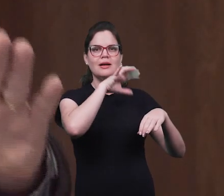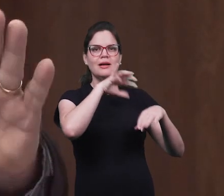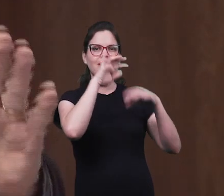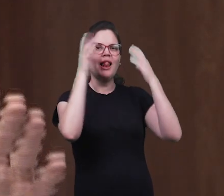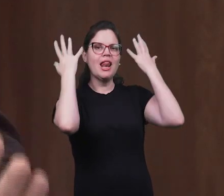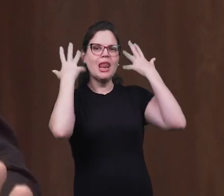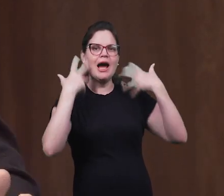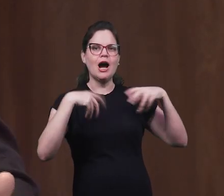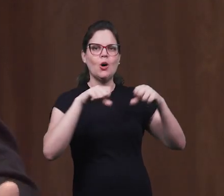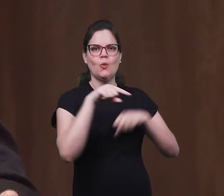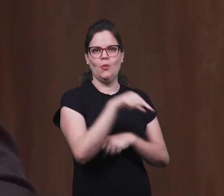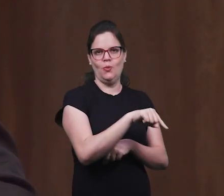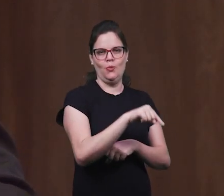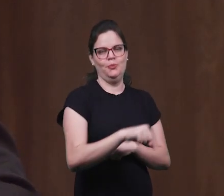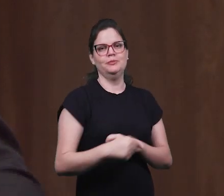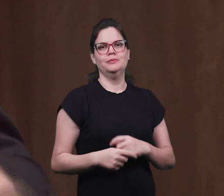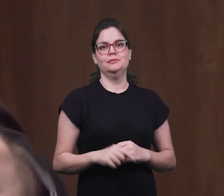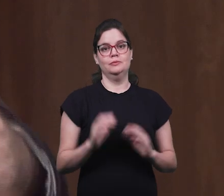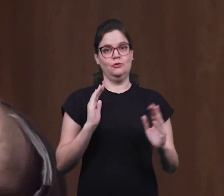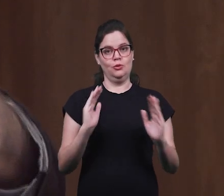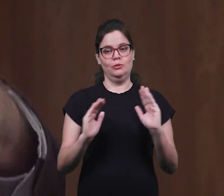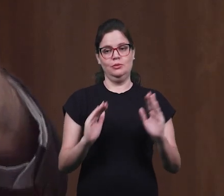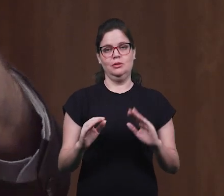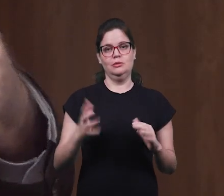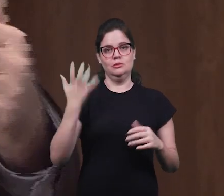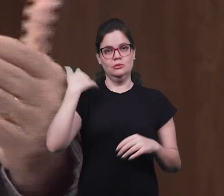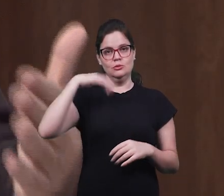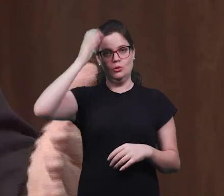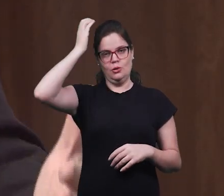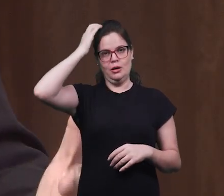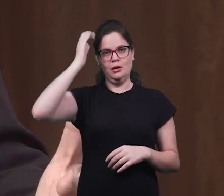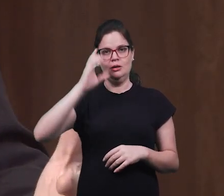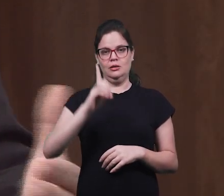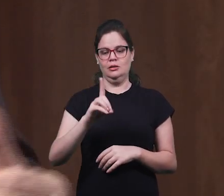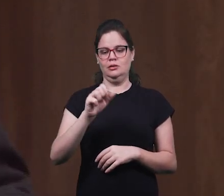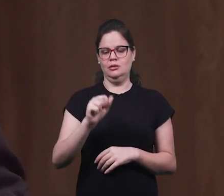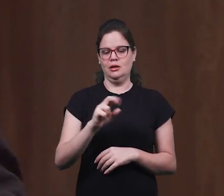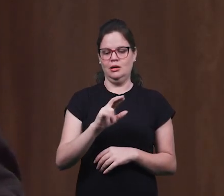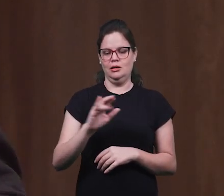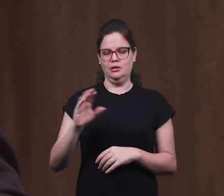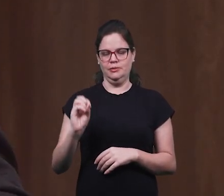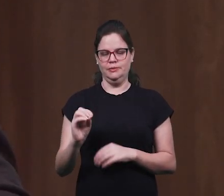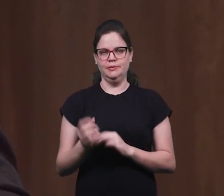Foi com Dario, certo? Foi sucessor do Ciro.